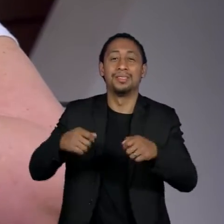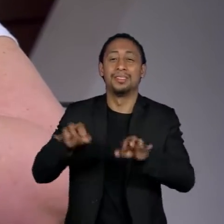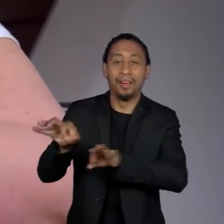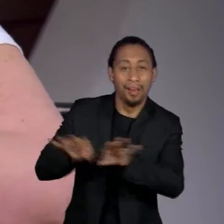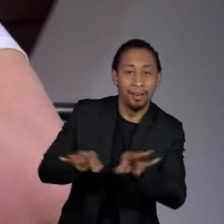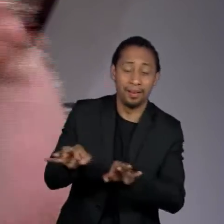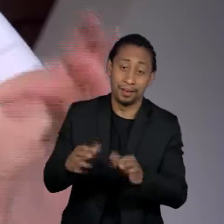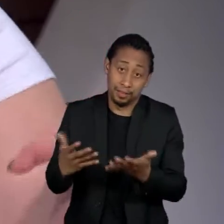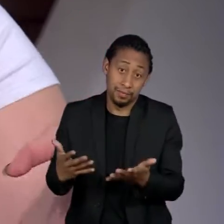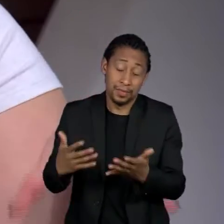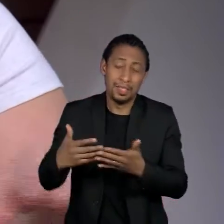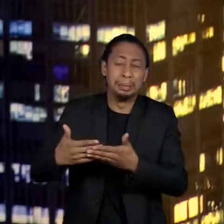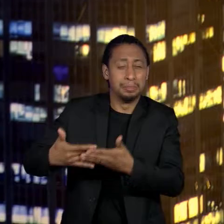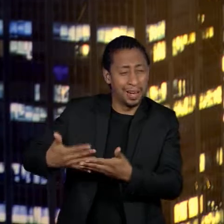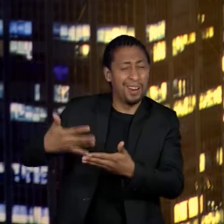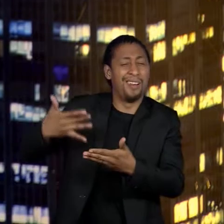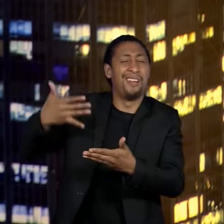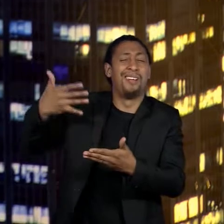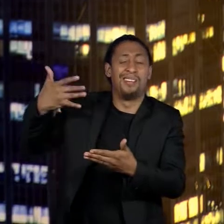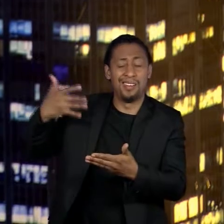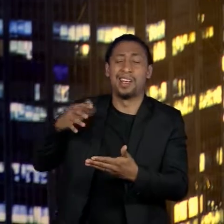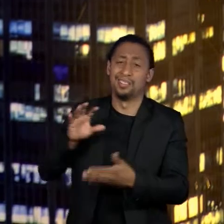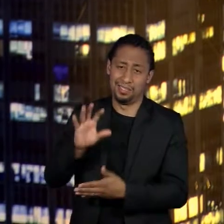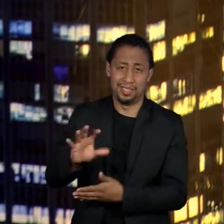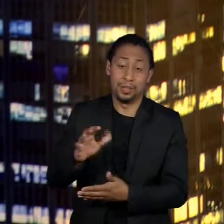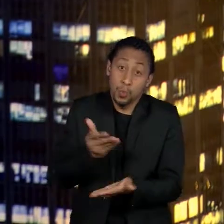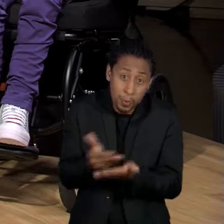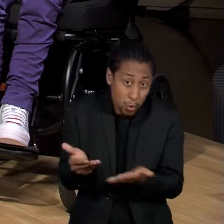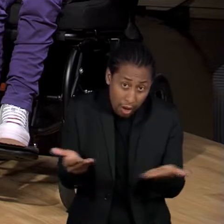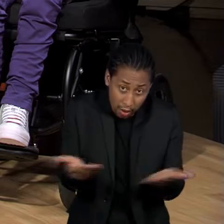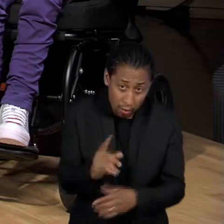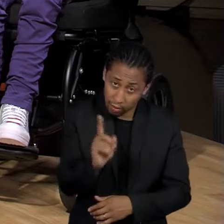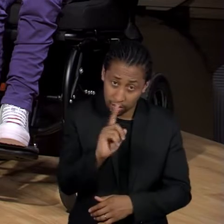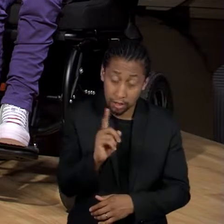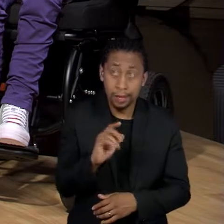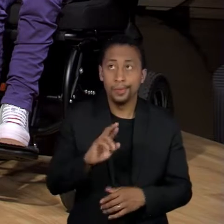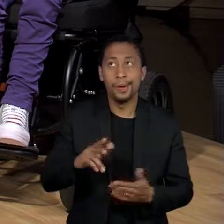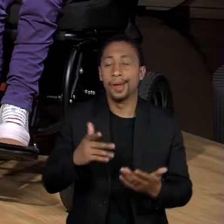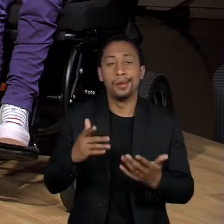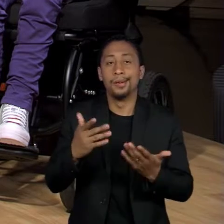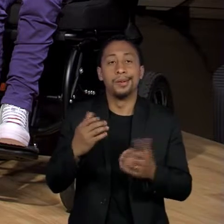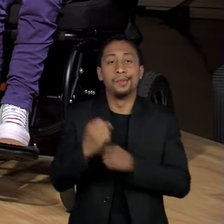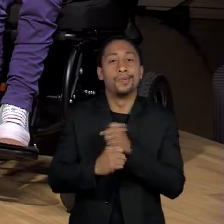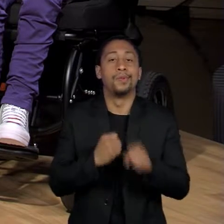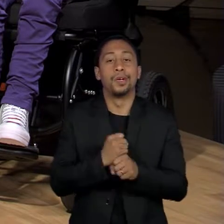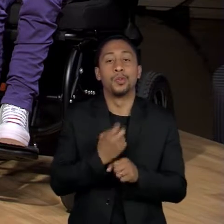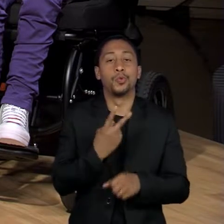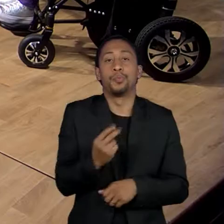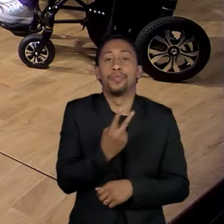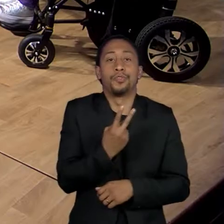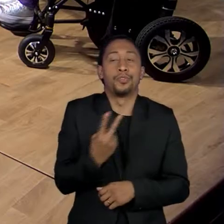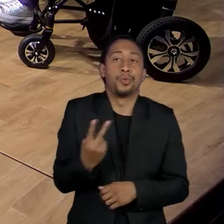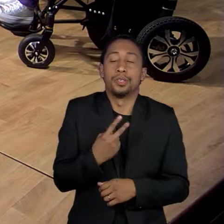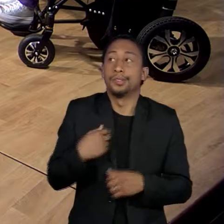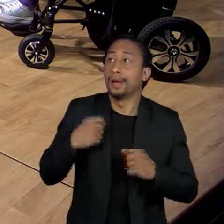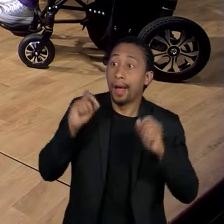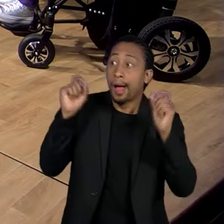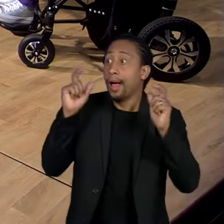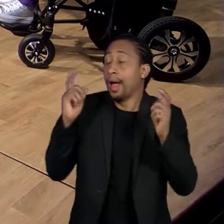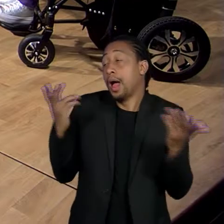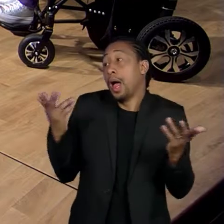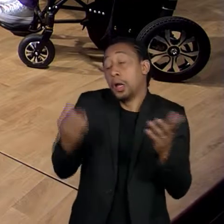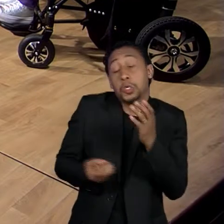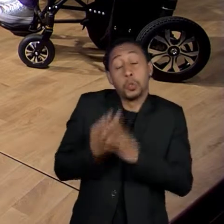construção milenar, isso não é de agora. Nós não acordamos aqui hoje em 2022 falando que isso é assim. Isso